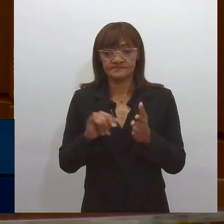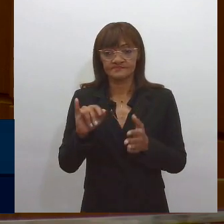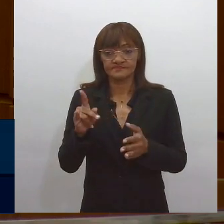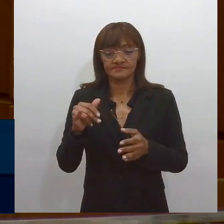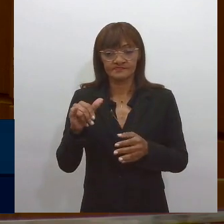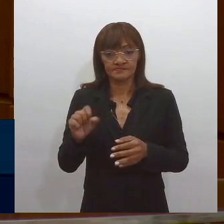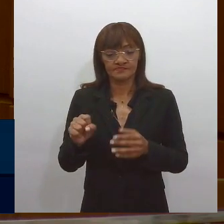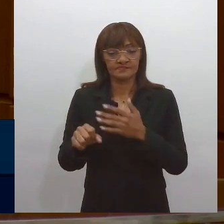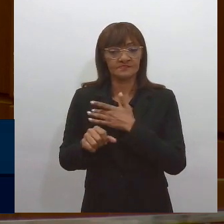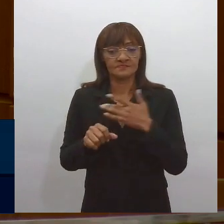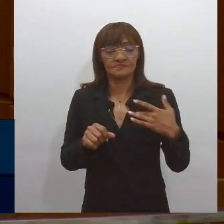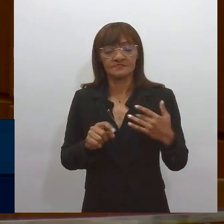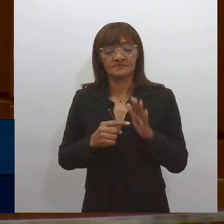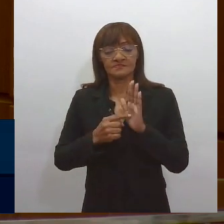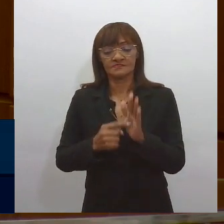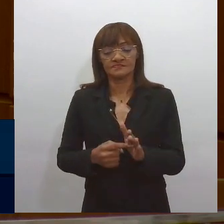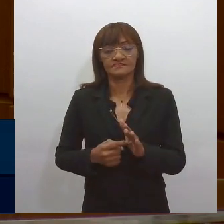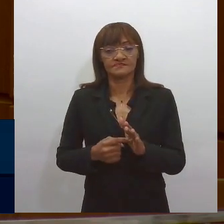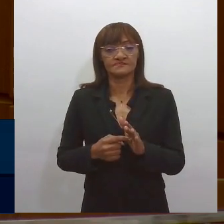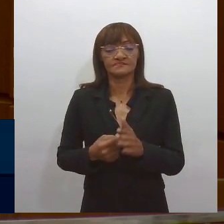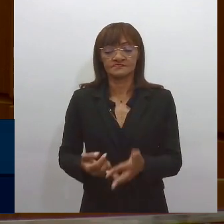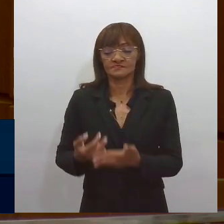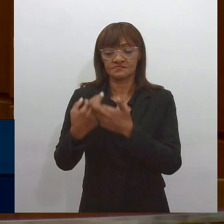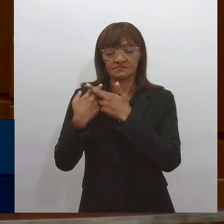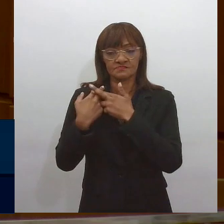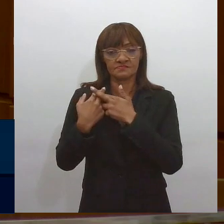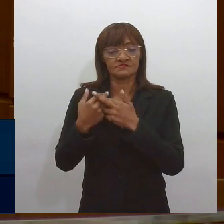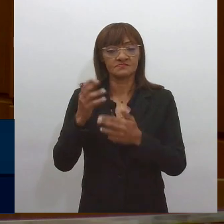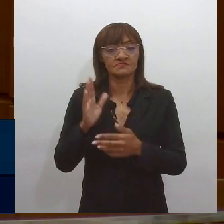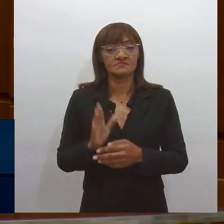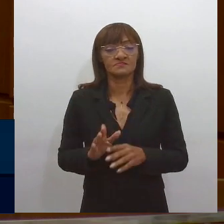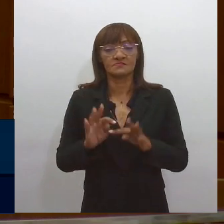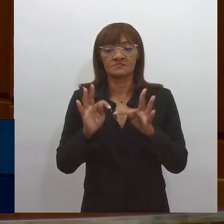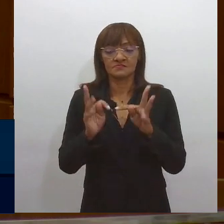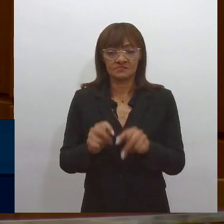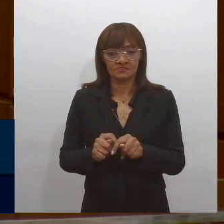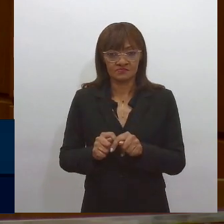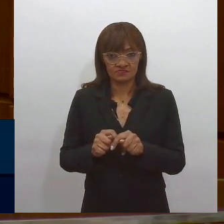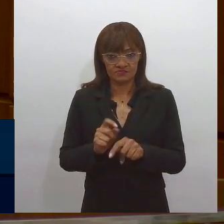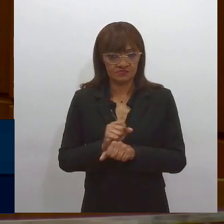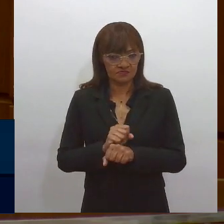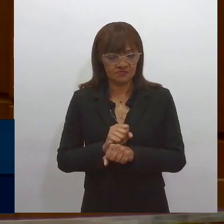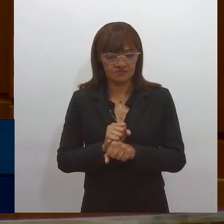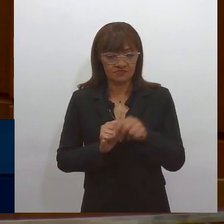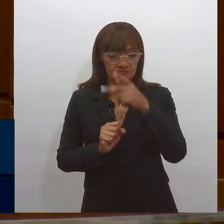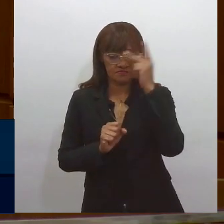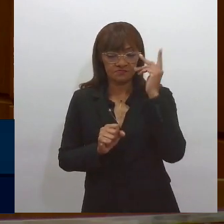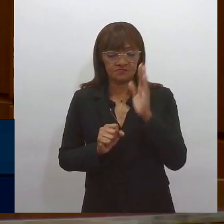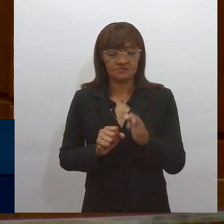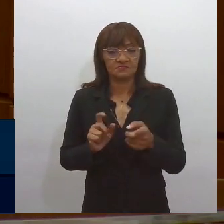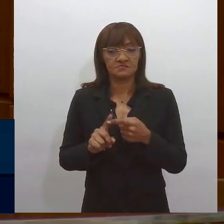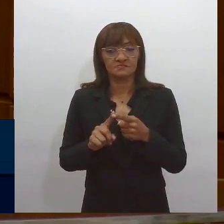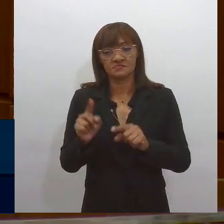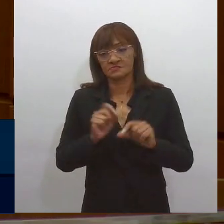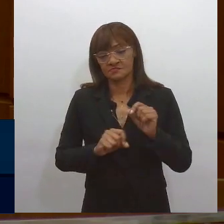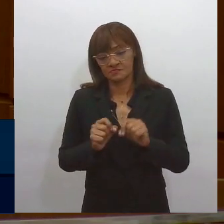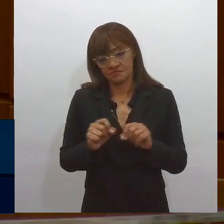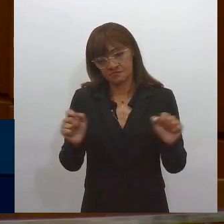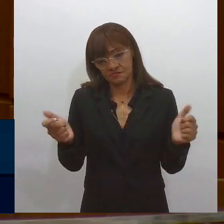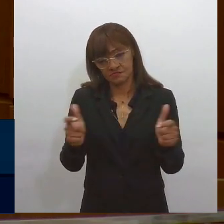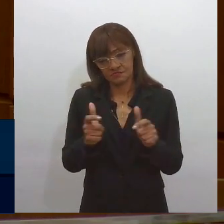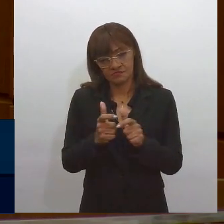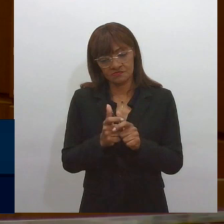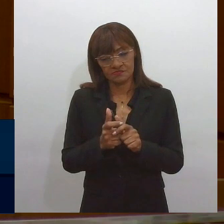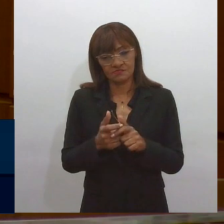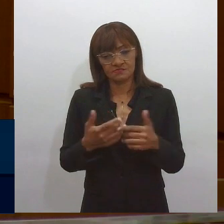e o bem-estar dos beneficiários além de contribuir para a redução dos riscos Associados à obesidade como